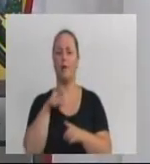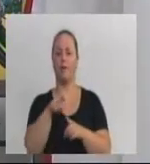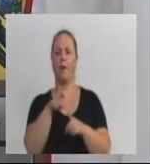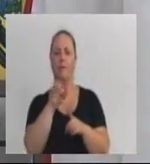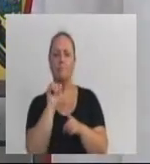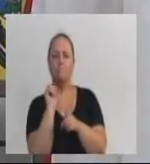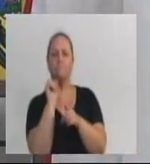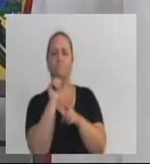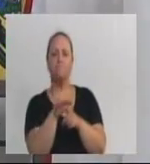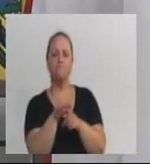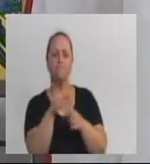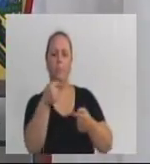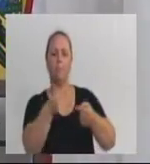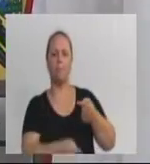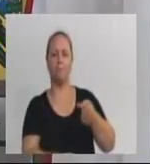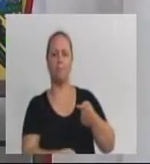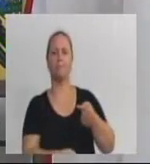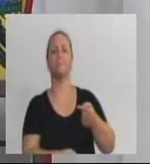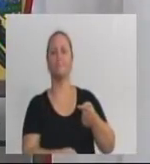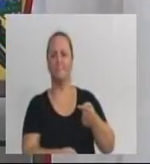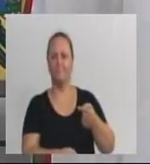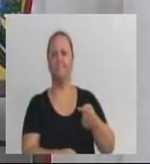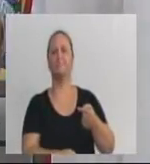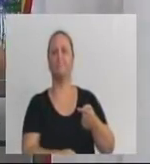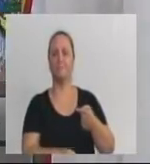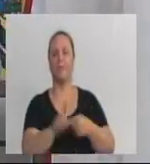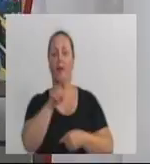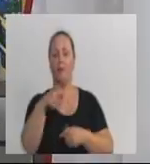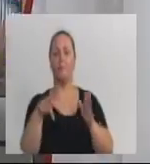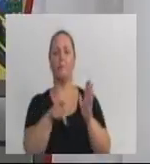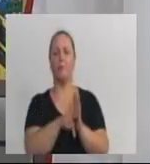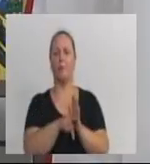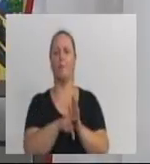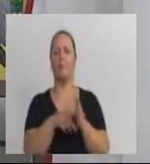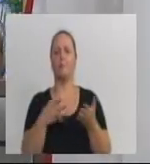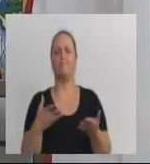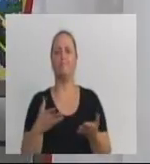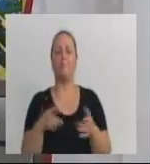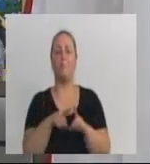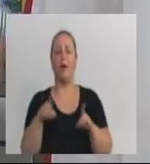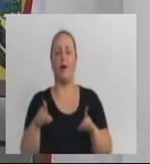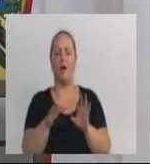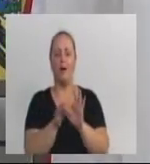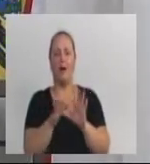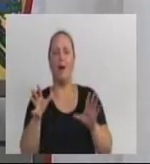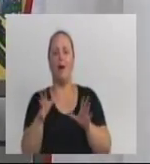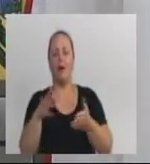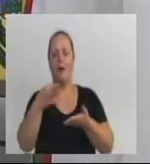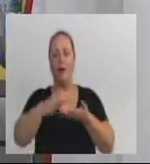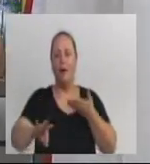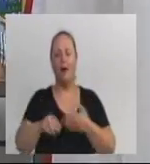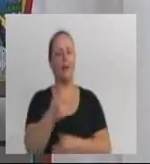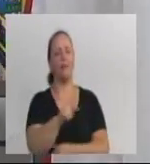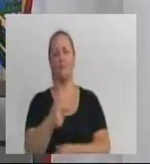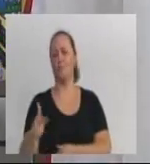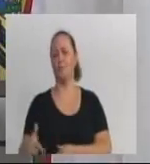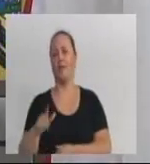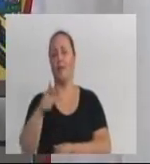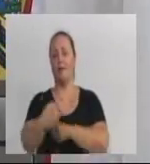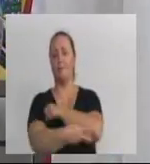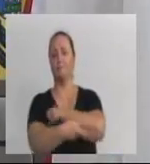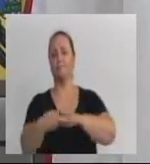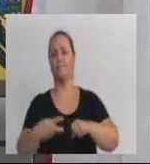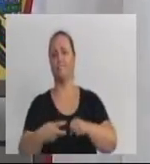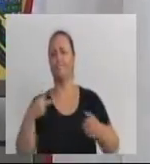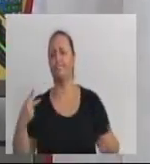em conta de pessoa jurídica, sem autorização. E isso é crime.